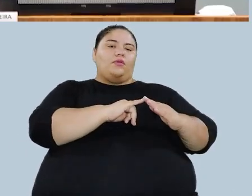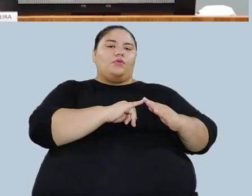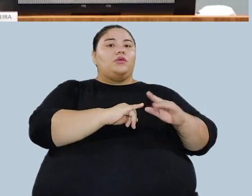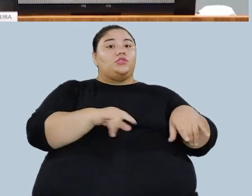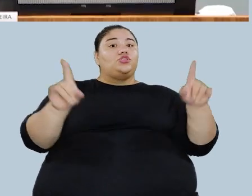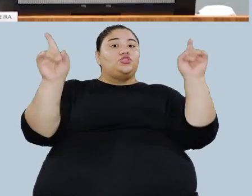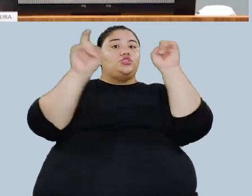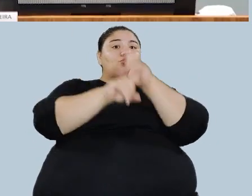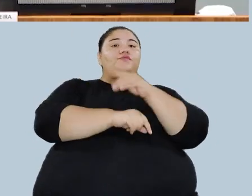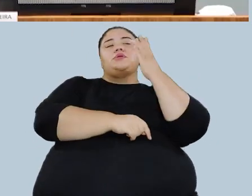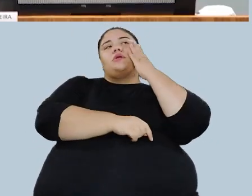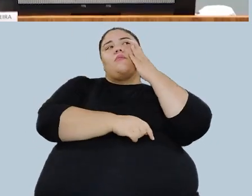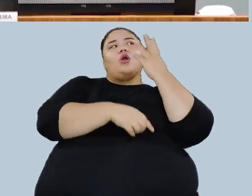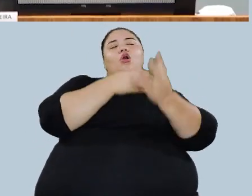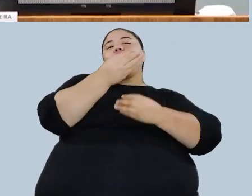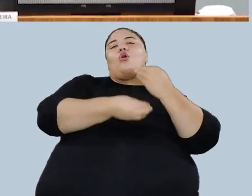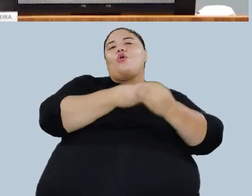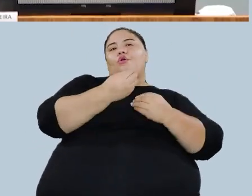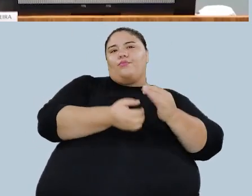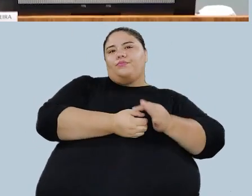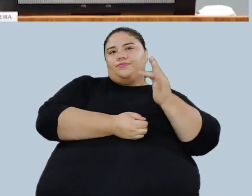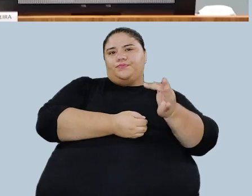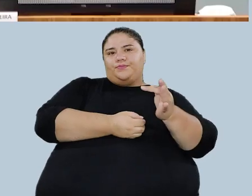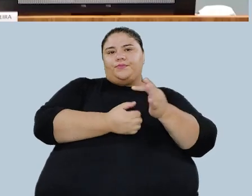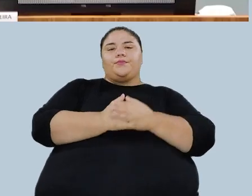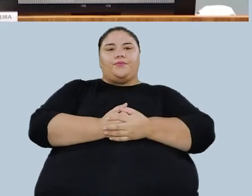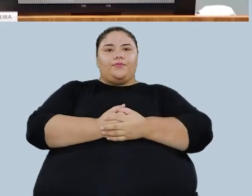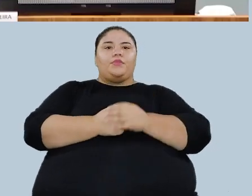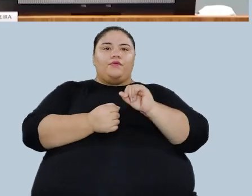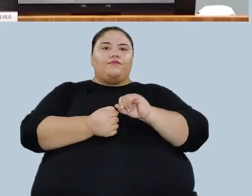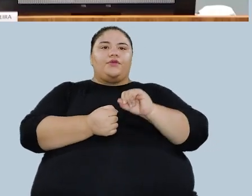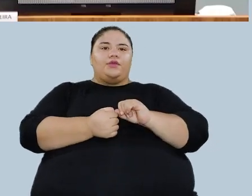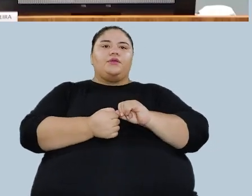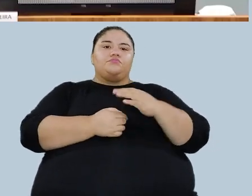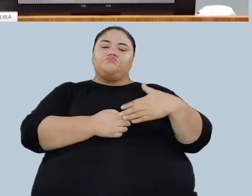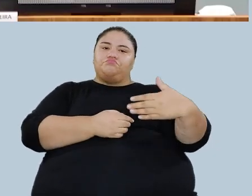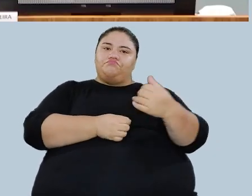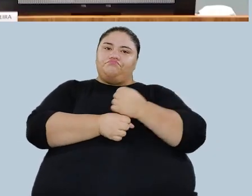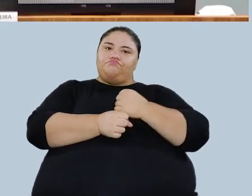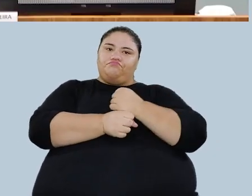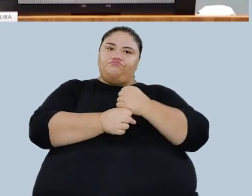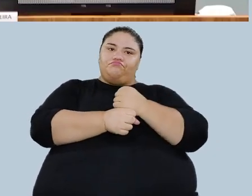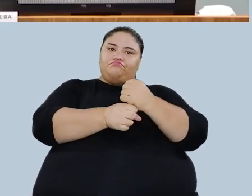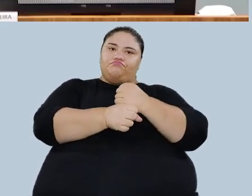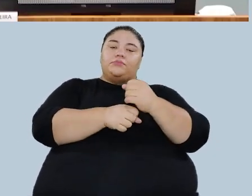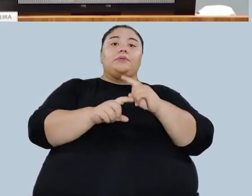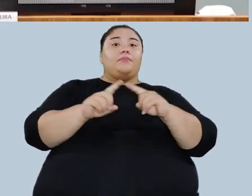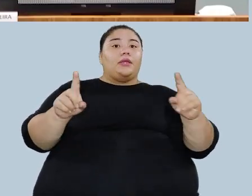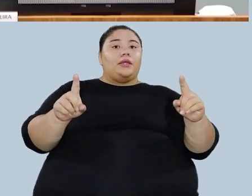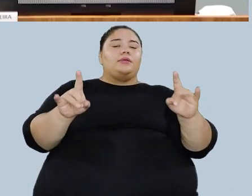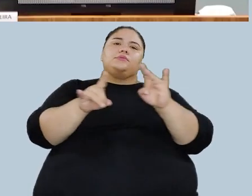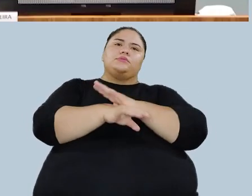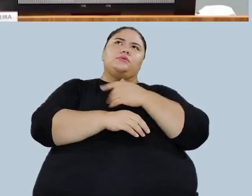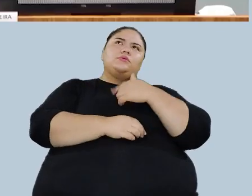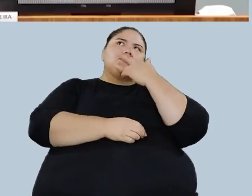imobiliário. Então, é difícil saber, né, como isso vai ser feito nos próximos anos, né? Mas,